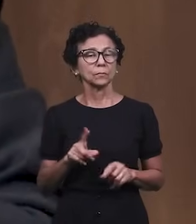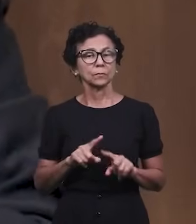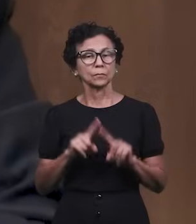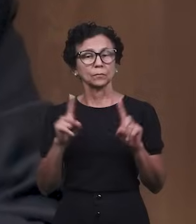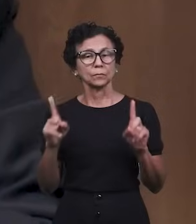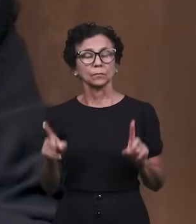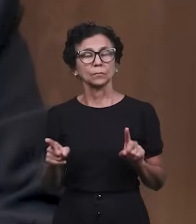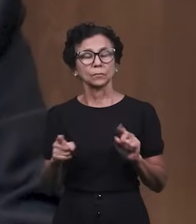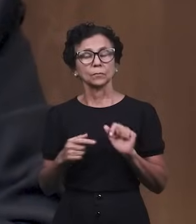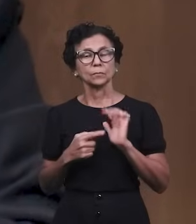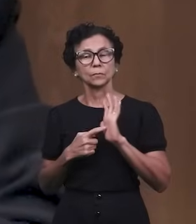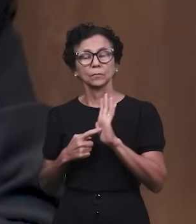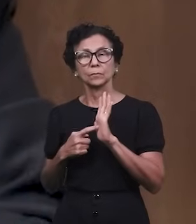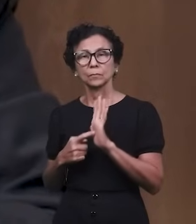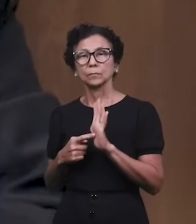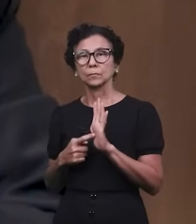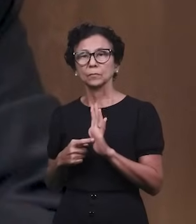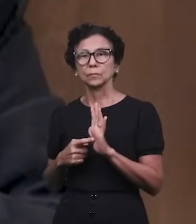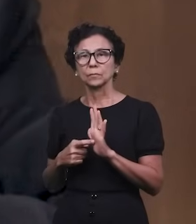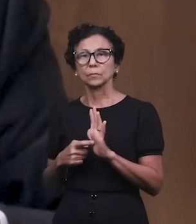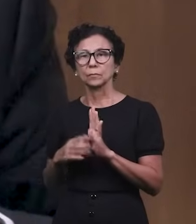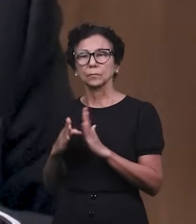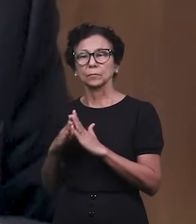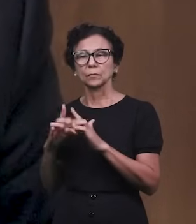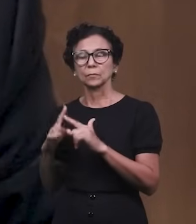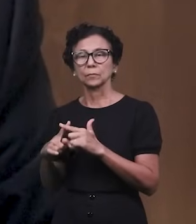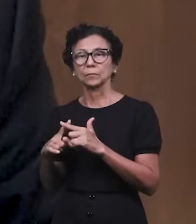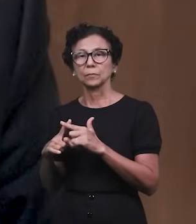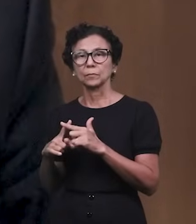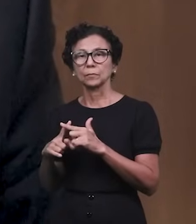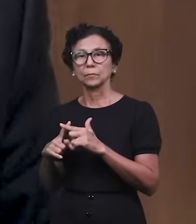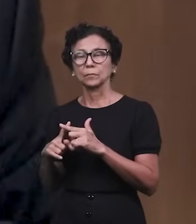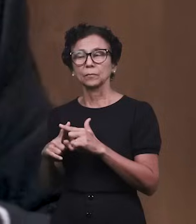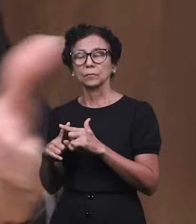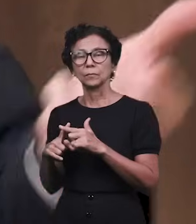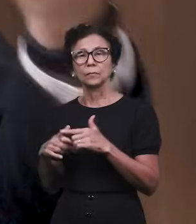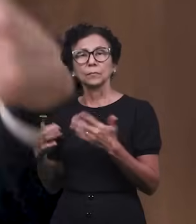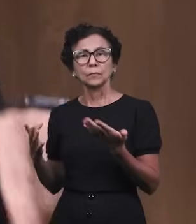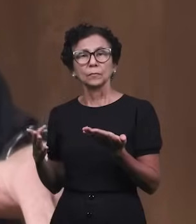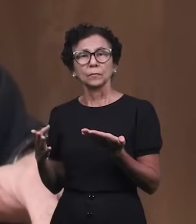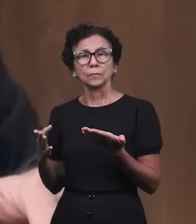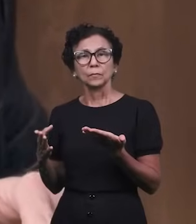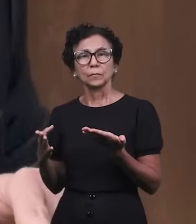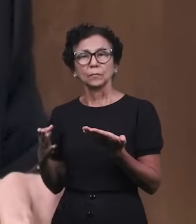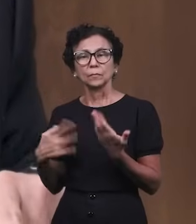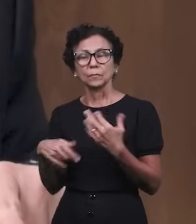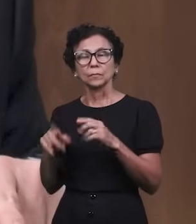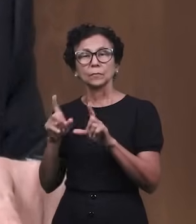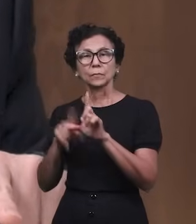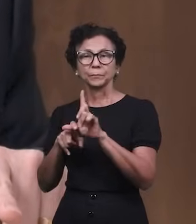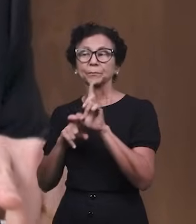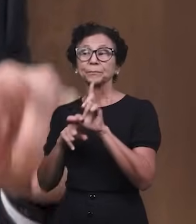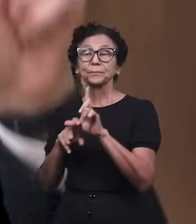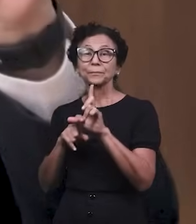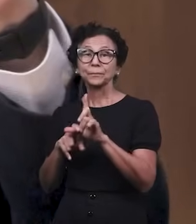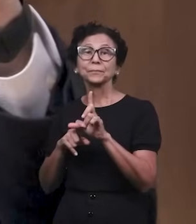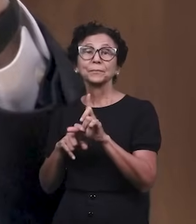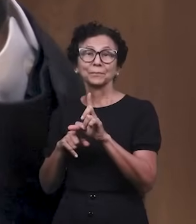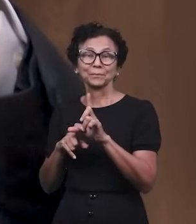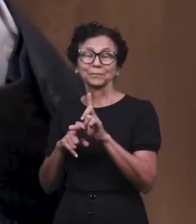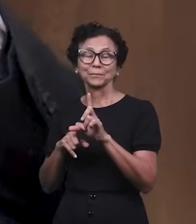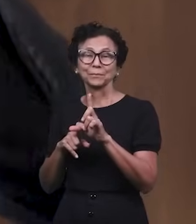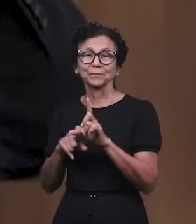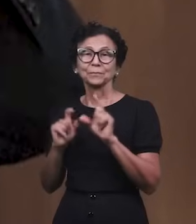preciso mostrar para a igreja essa dependência que nós temos e queremos ter